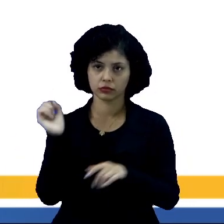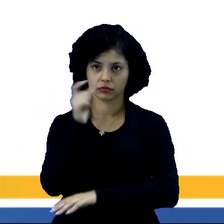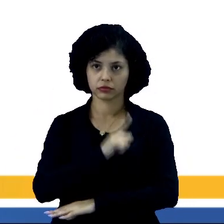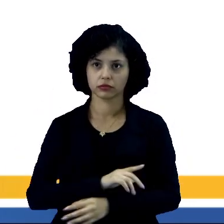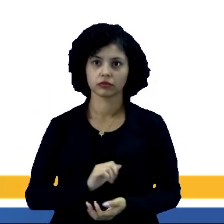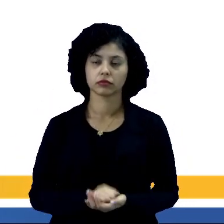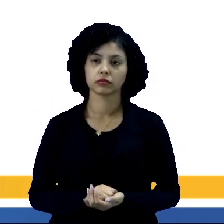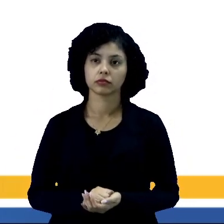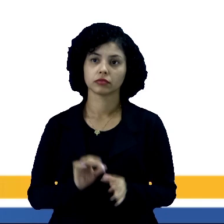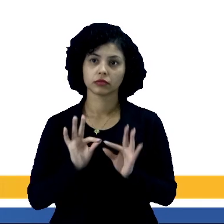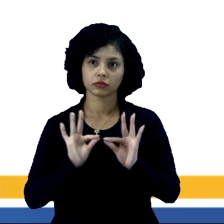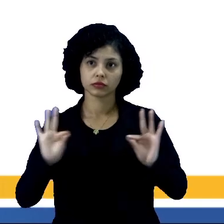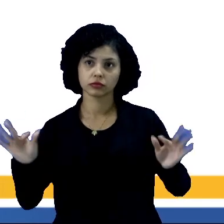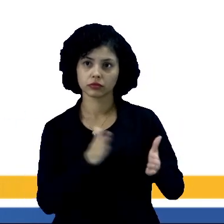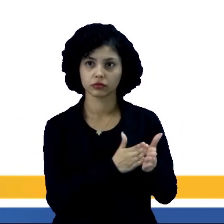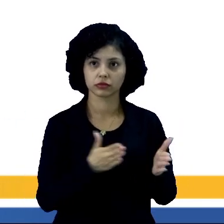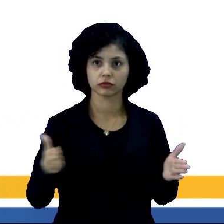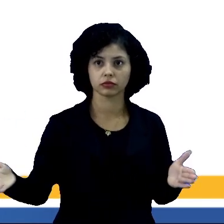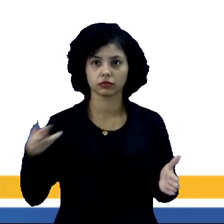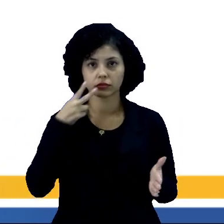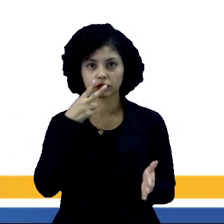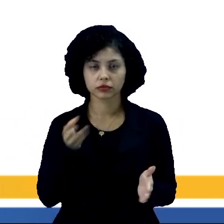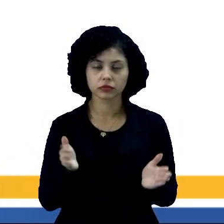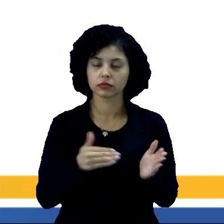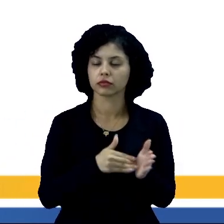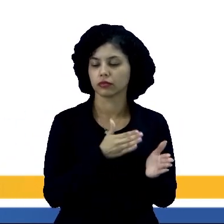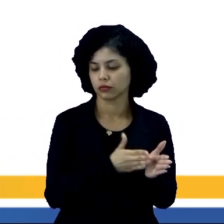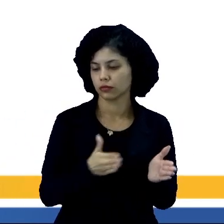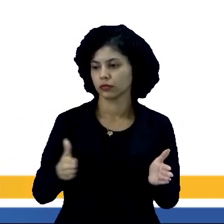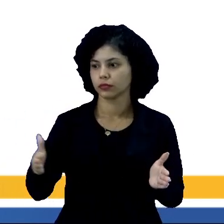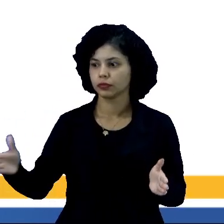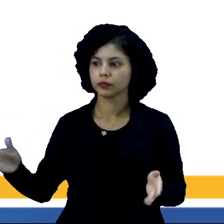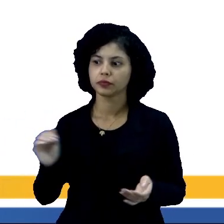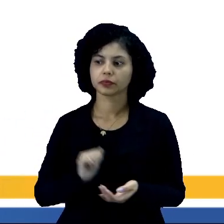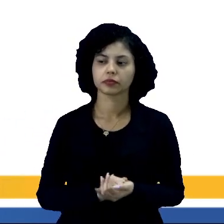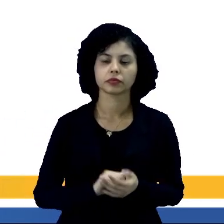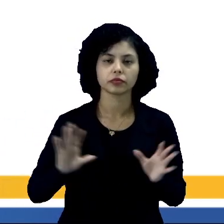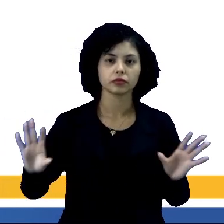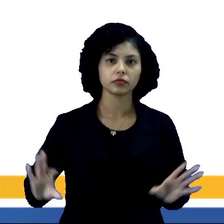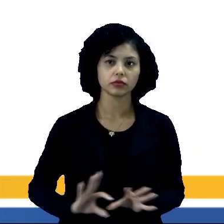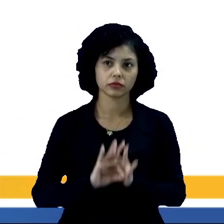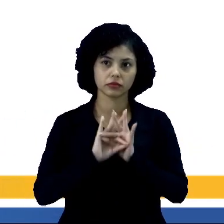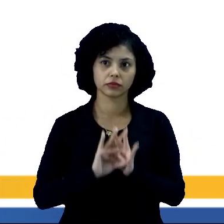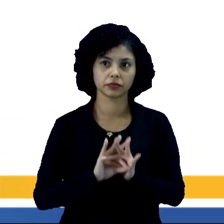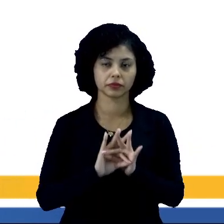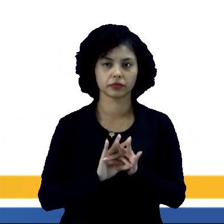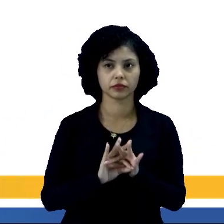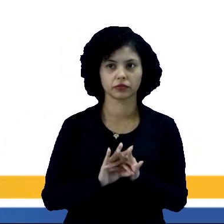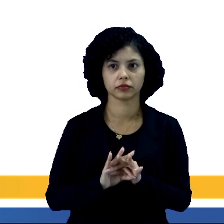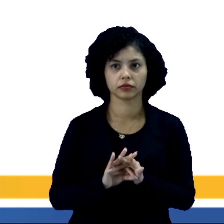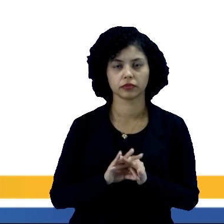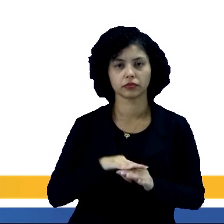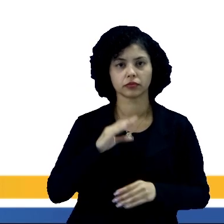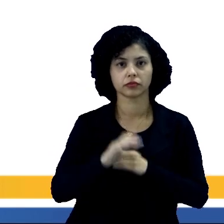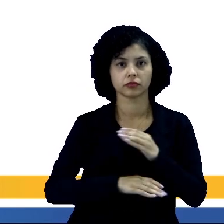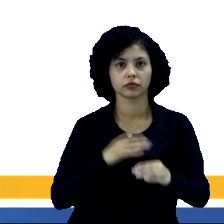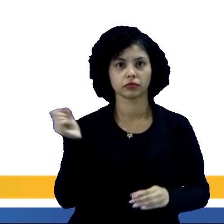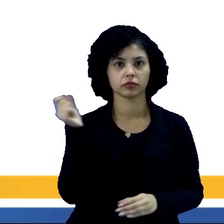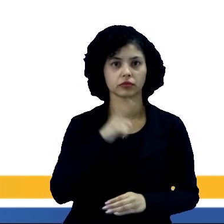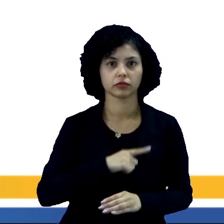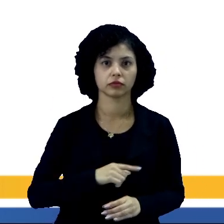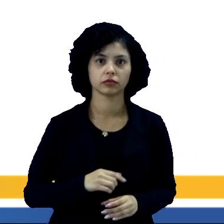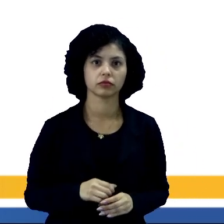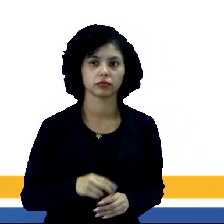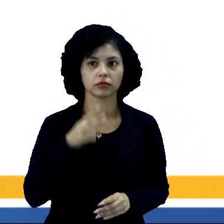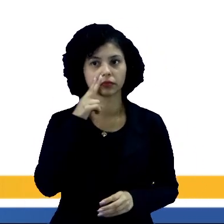luz. A linha do tempo, que nós vimos até no decorrer da aula, ela relaciona os principais eventos do ciclo de vida solar.